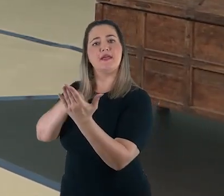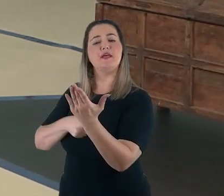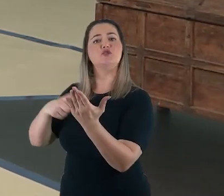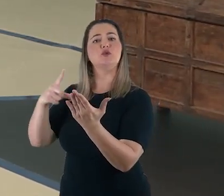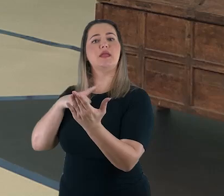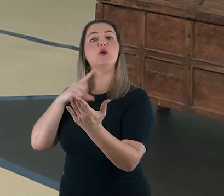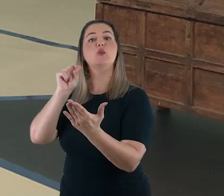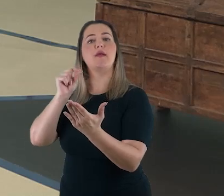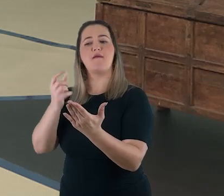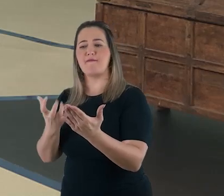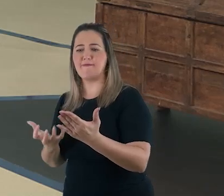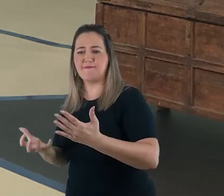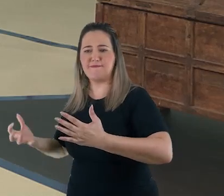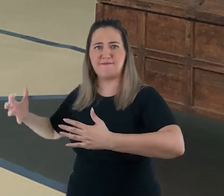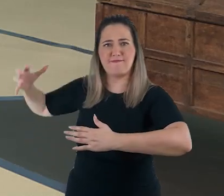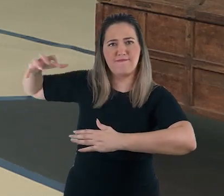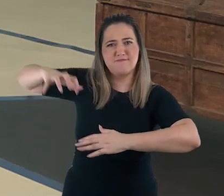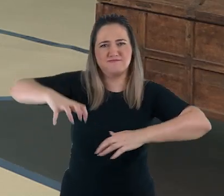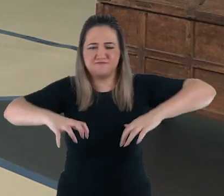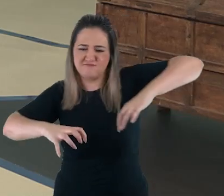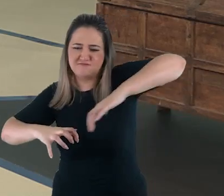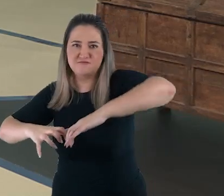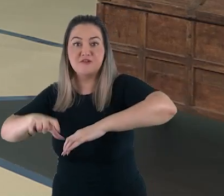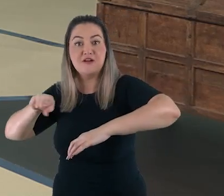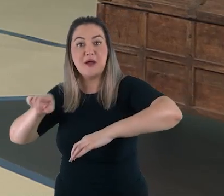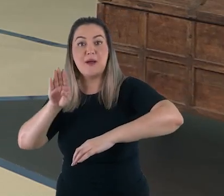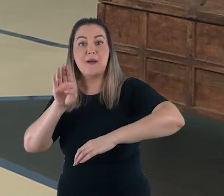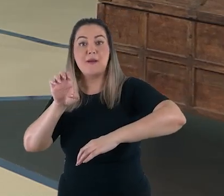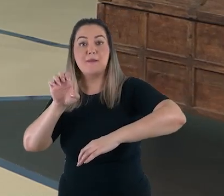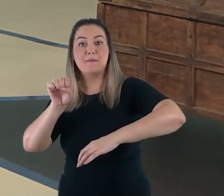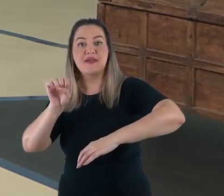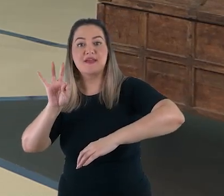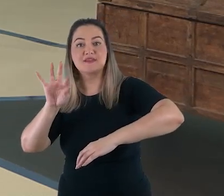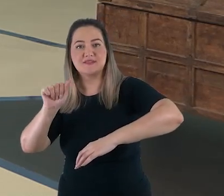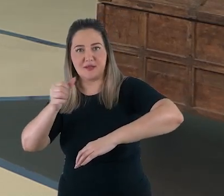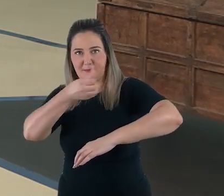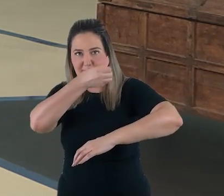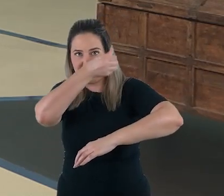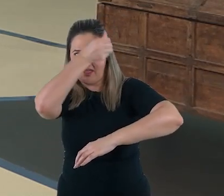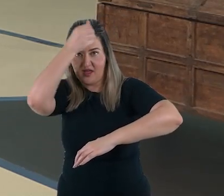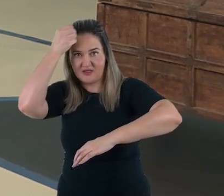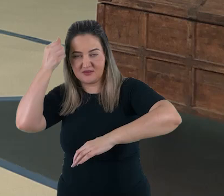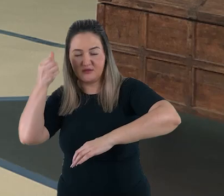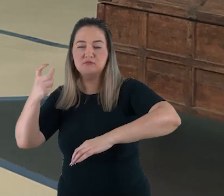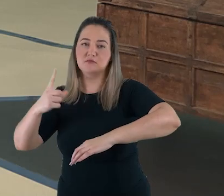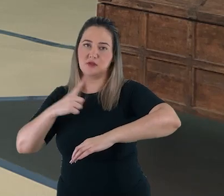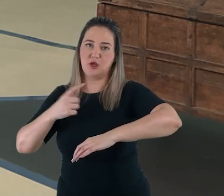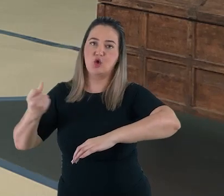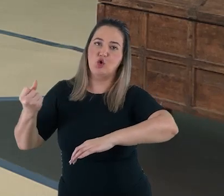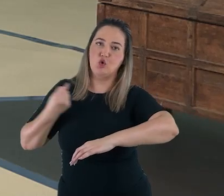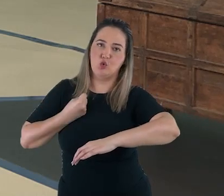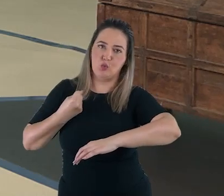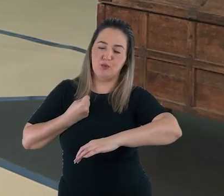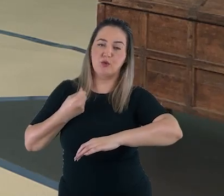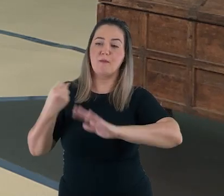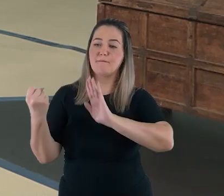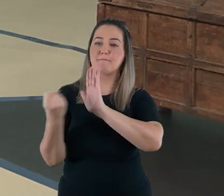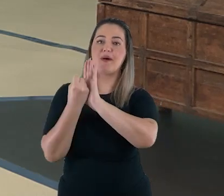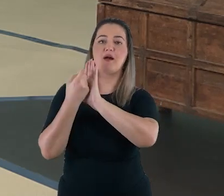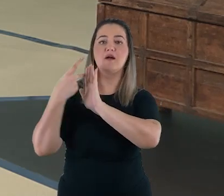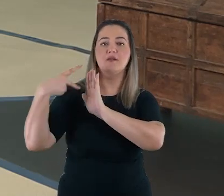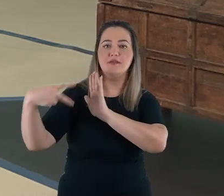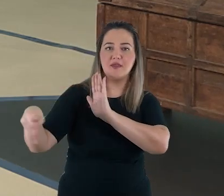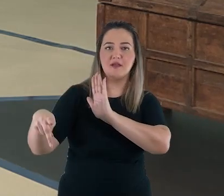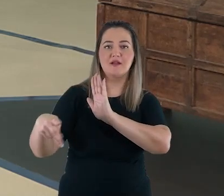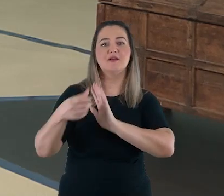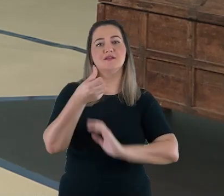a imagem da besta, que é feita também em Apocalipse capítulo 3. O número da marca do nome dessa besta